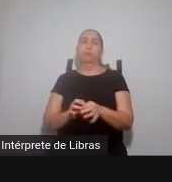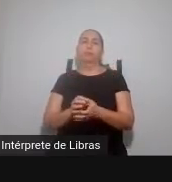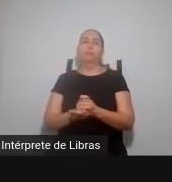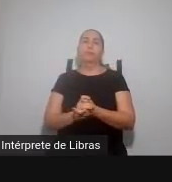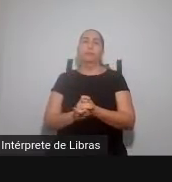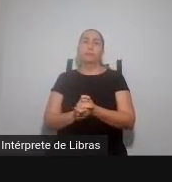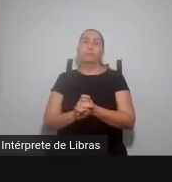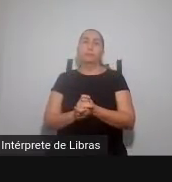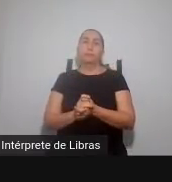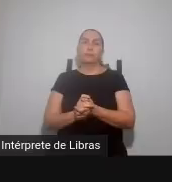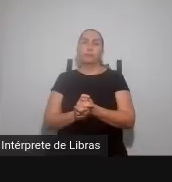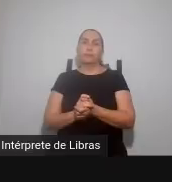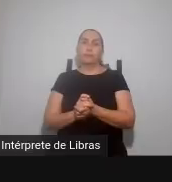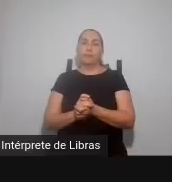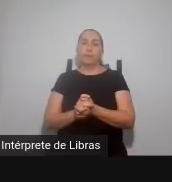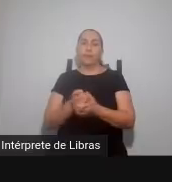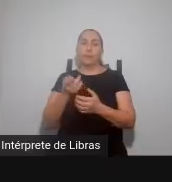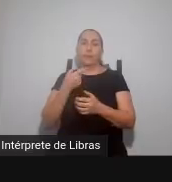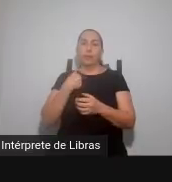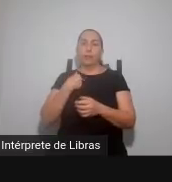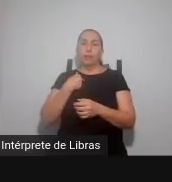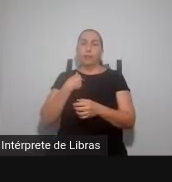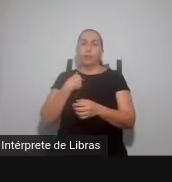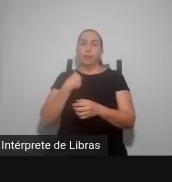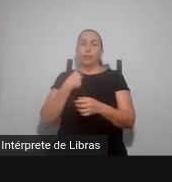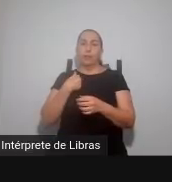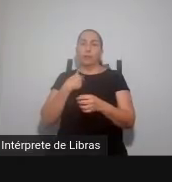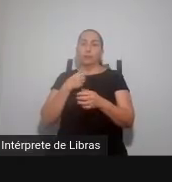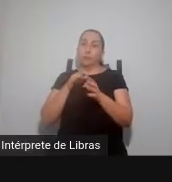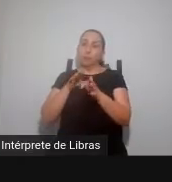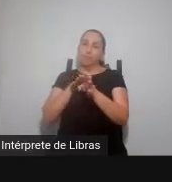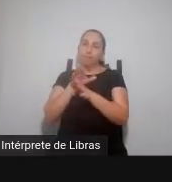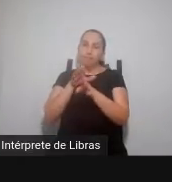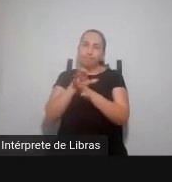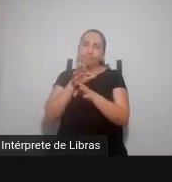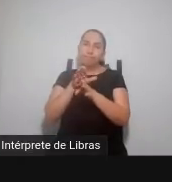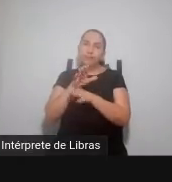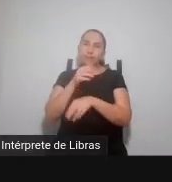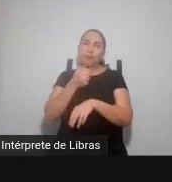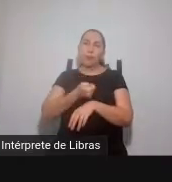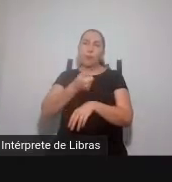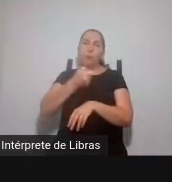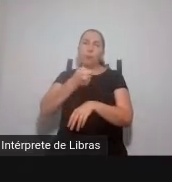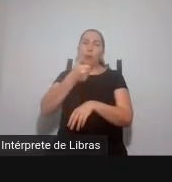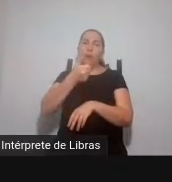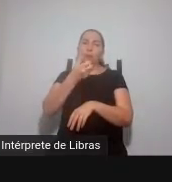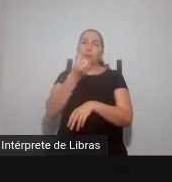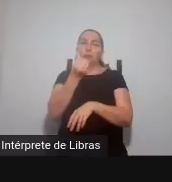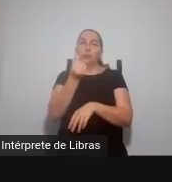Oi. Doca, como eu estou com a parte chata, só para te situar, 18h40, nós temos mais duas horas?